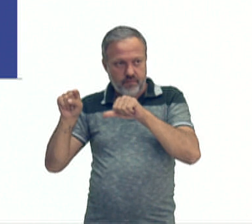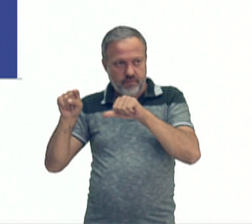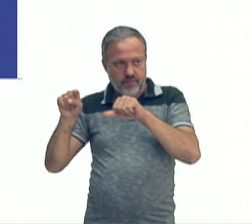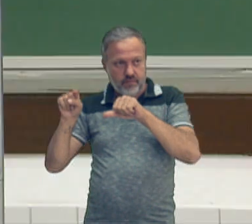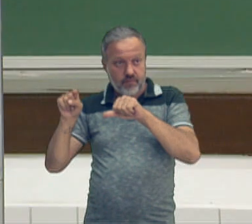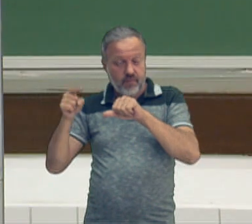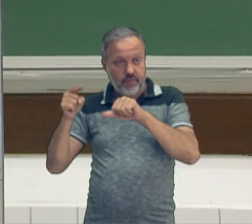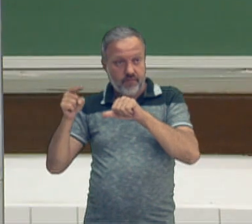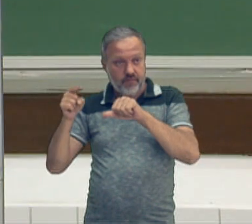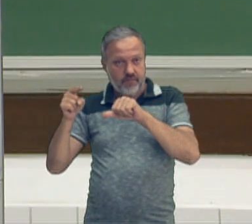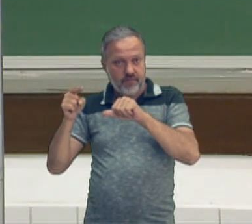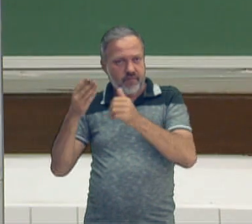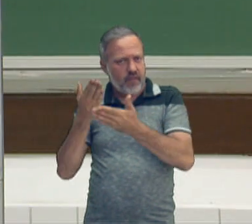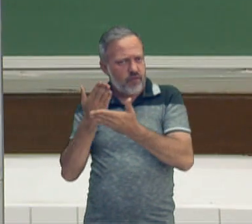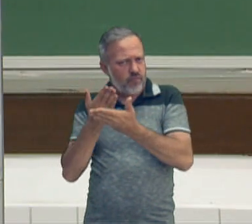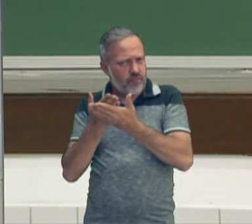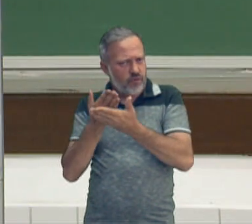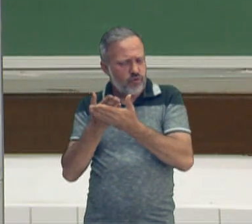é estudado